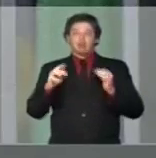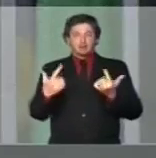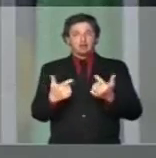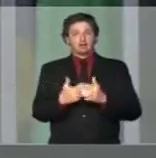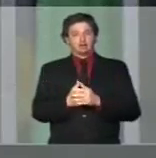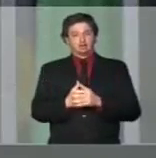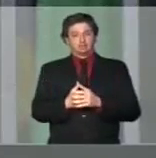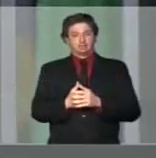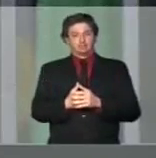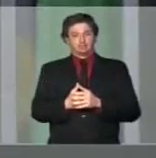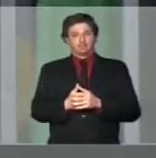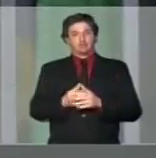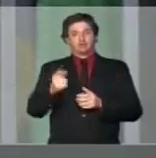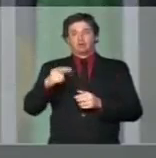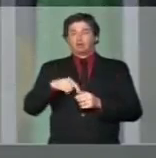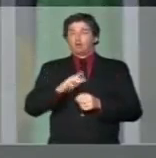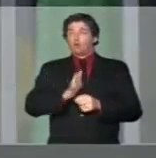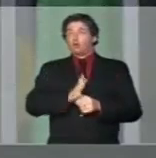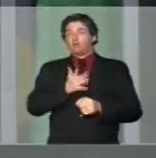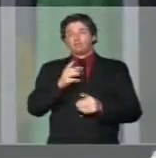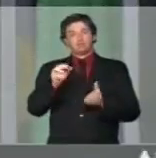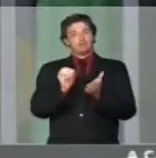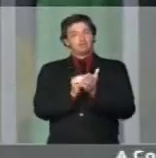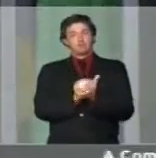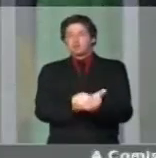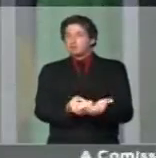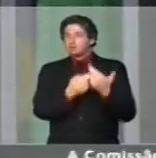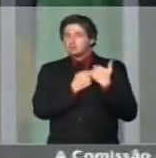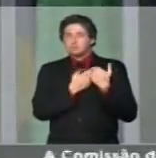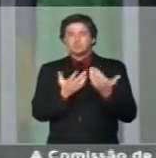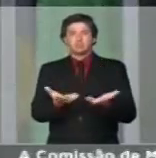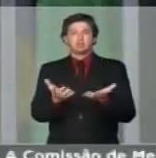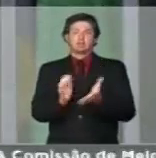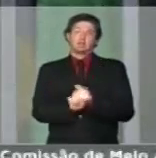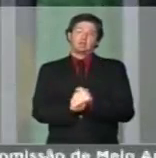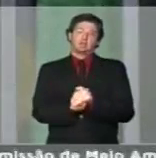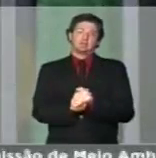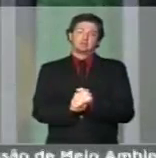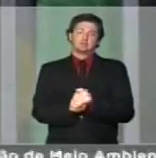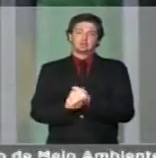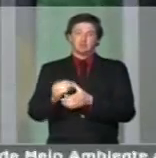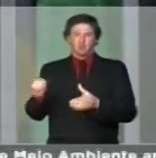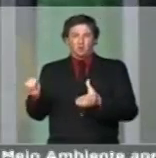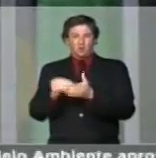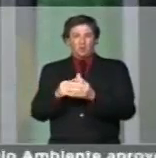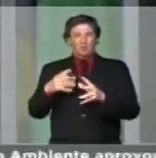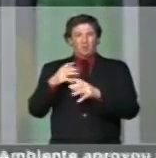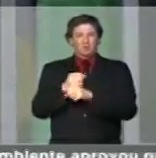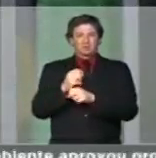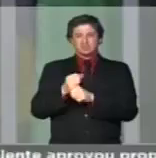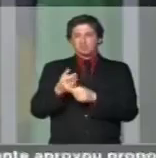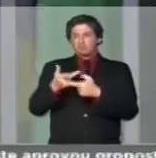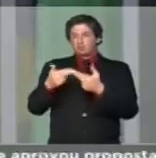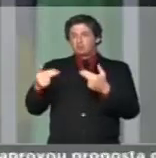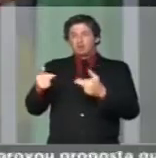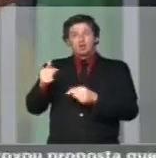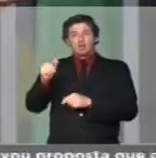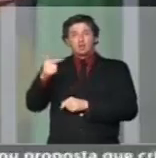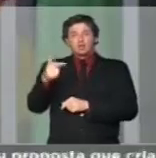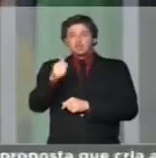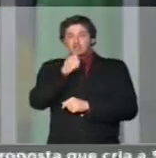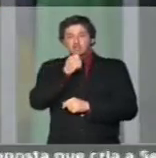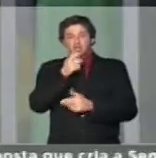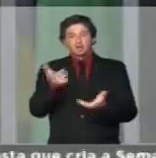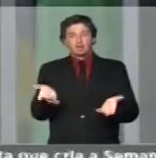obviamente, não é uma temeridade, é uma irresponsabilidade você colocar no orçamento do ano que vem uma receita atribuída